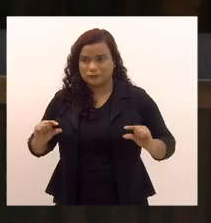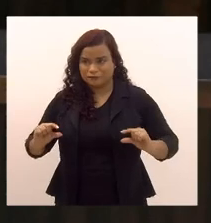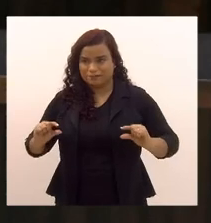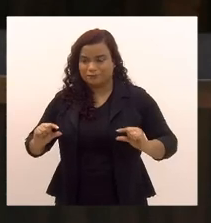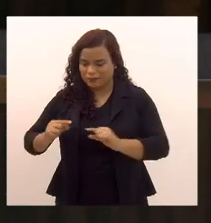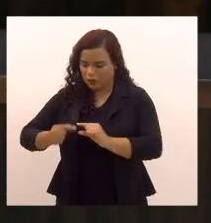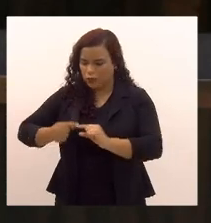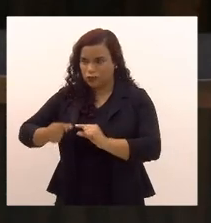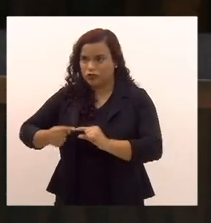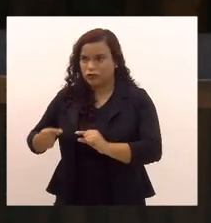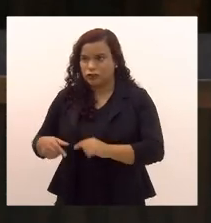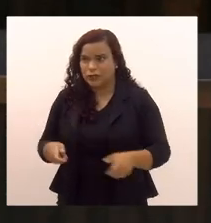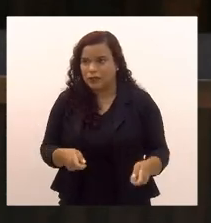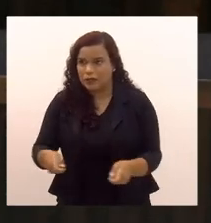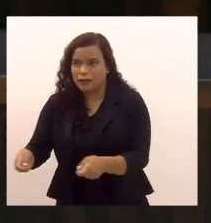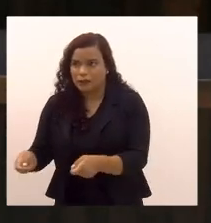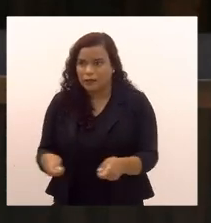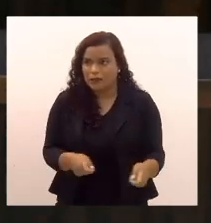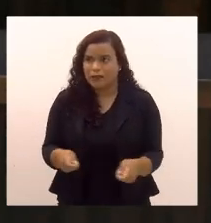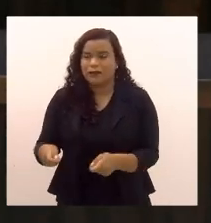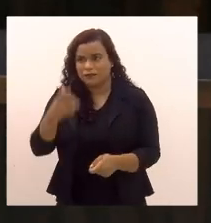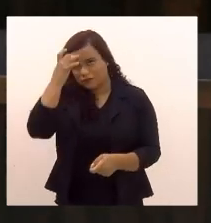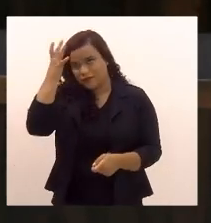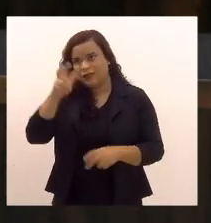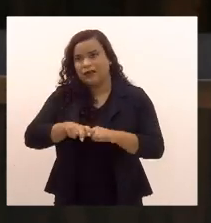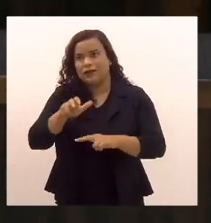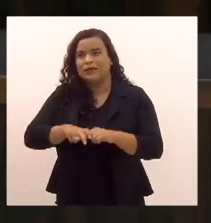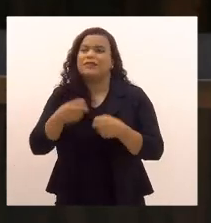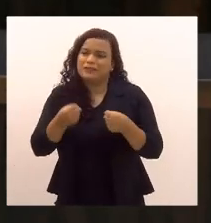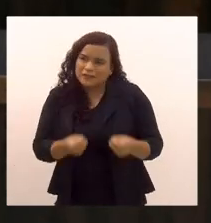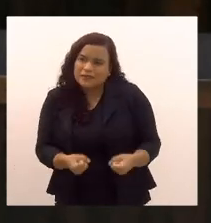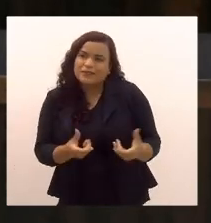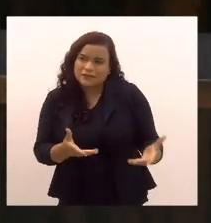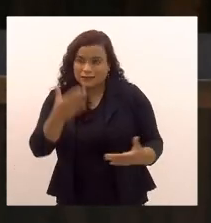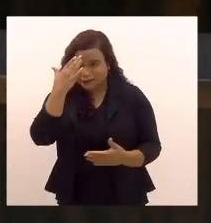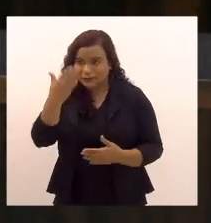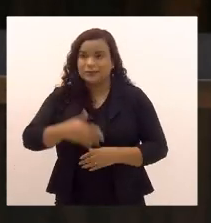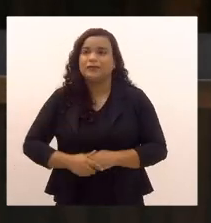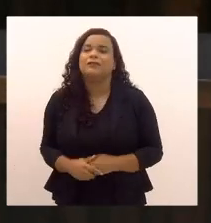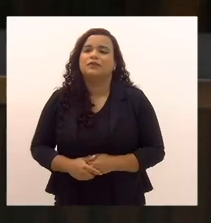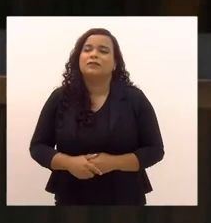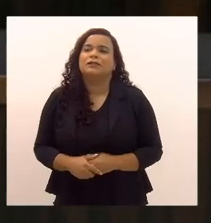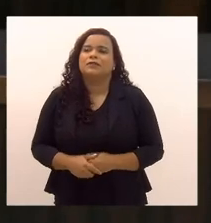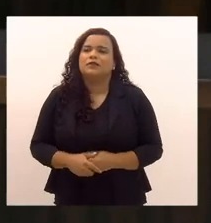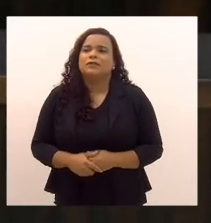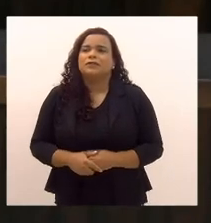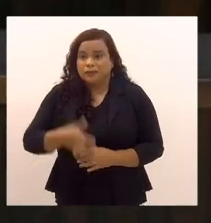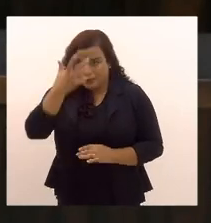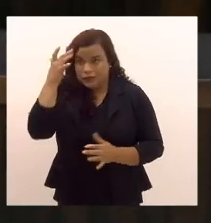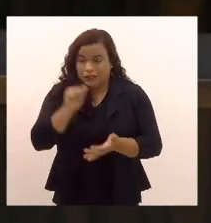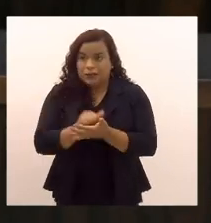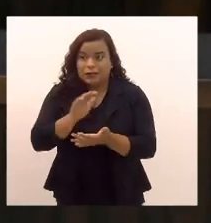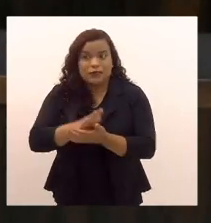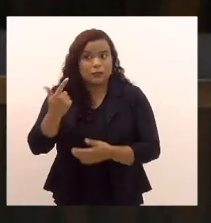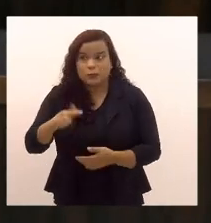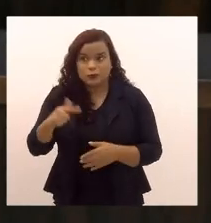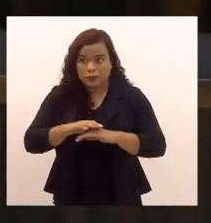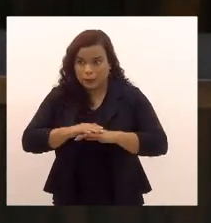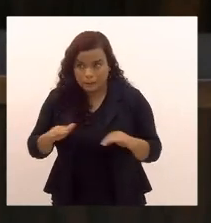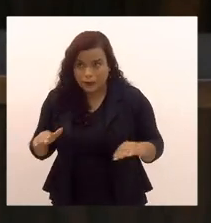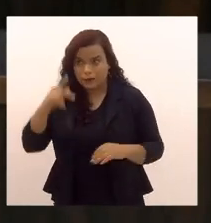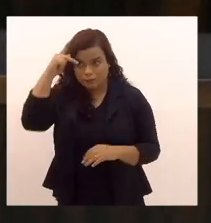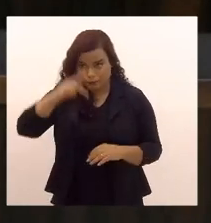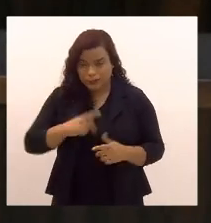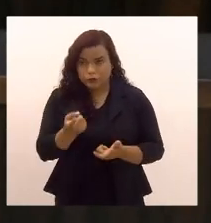cadeiras que tá Tá demais muito obrigada é nada não havendo mais oradores escrito à